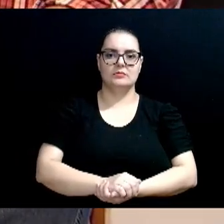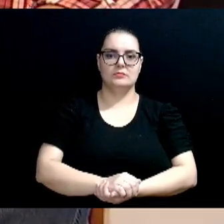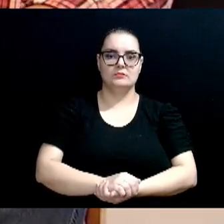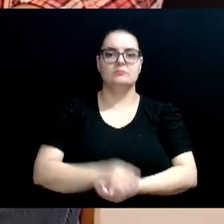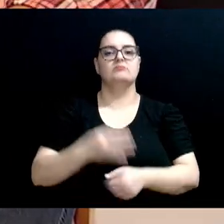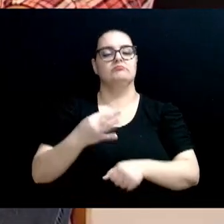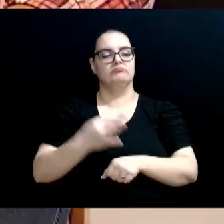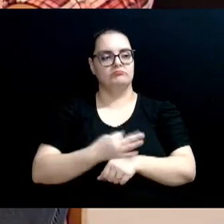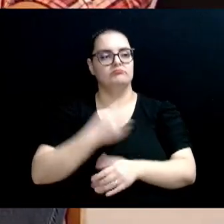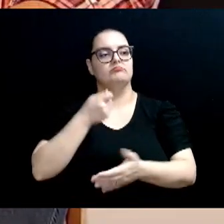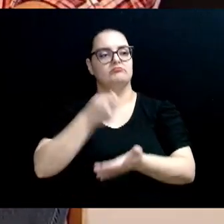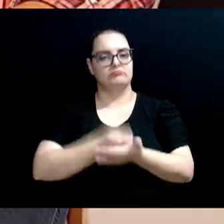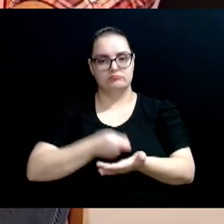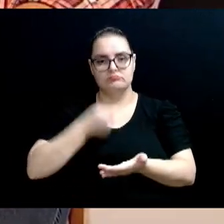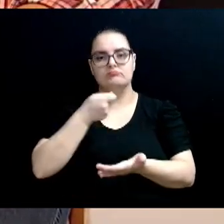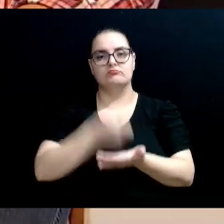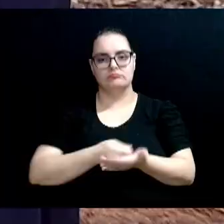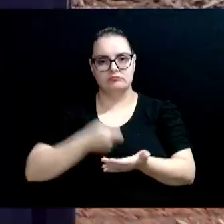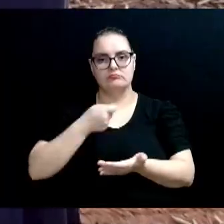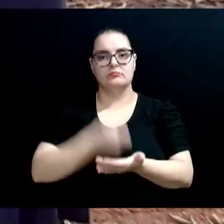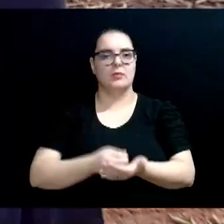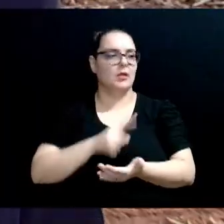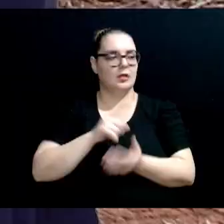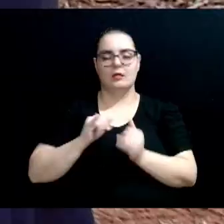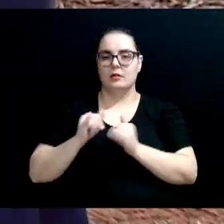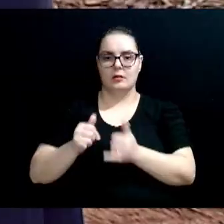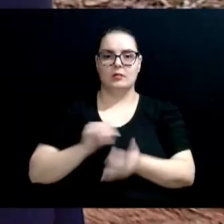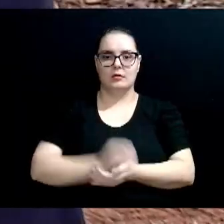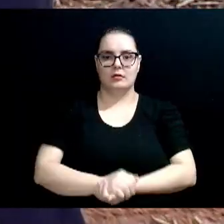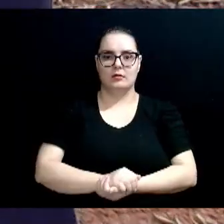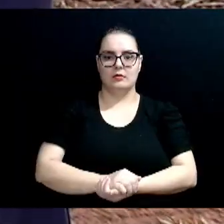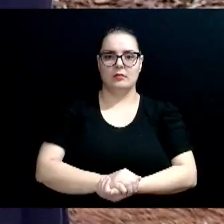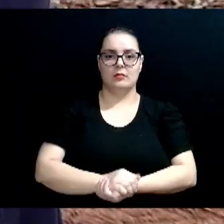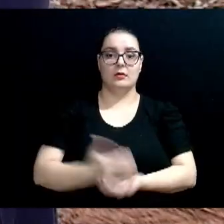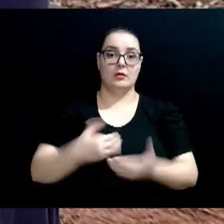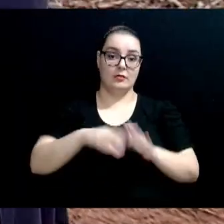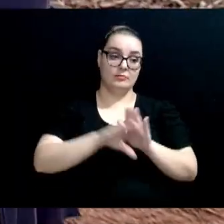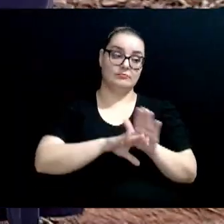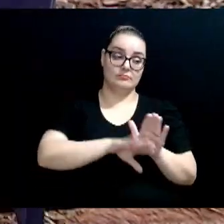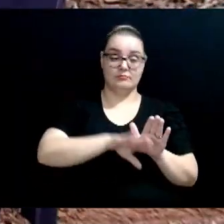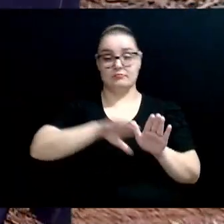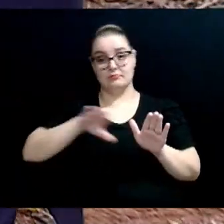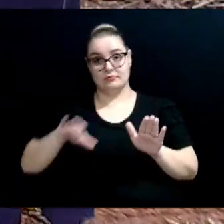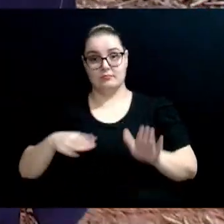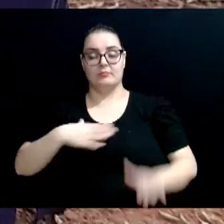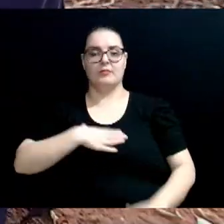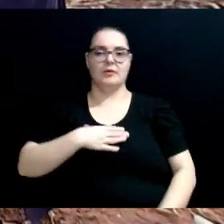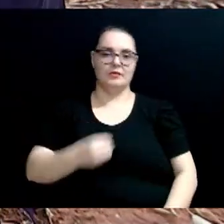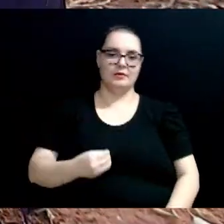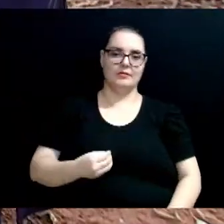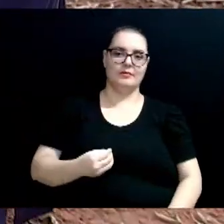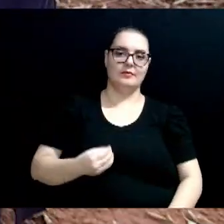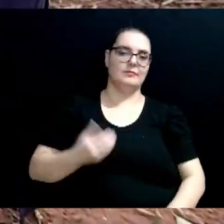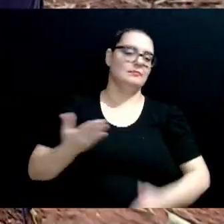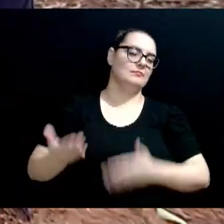insistido e não ter desistido. Agora, um capítulo à parte, meus filhos são muito